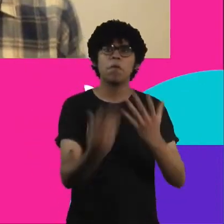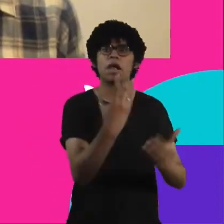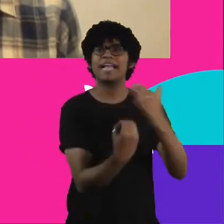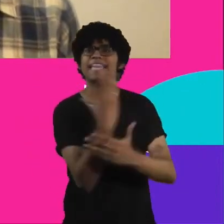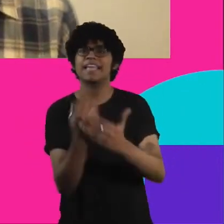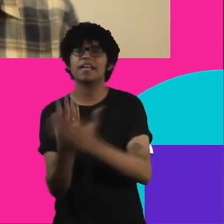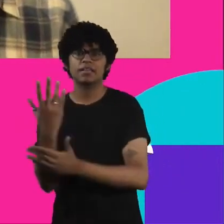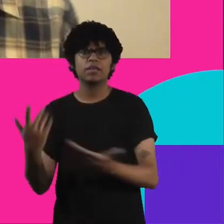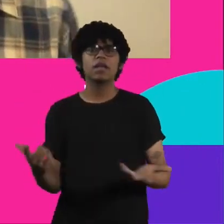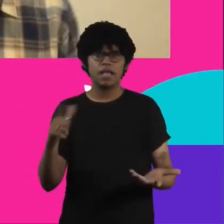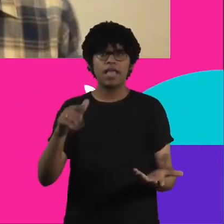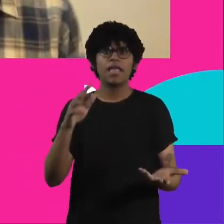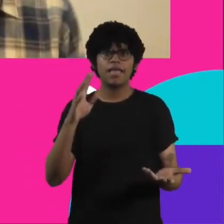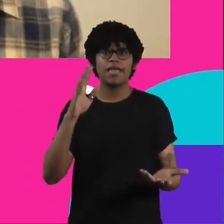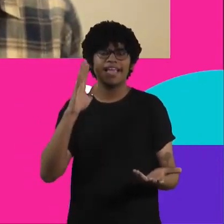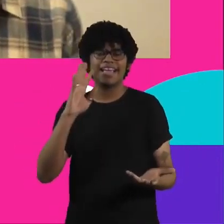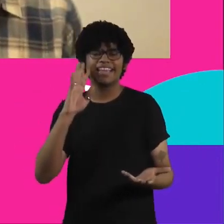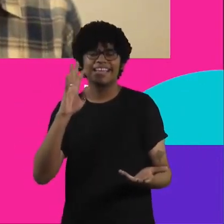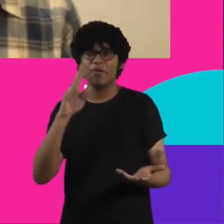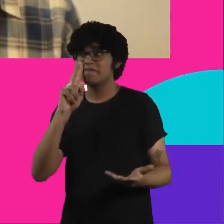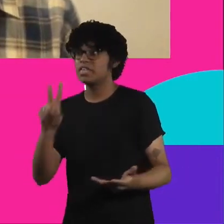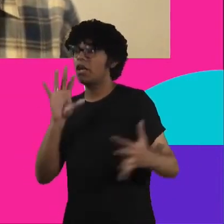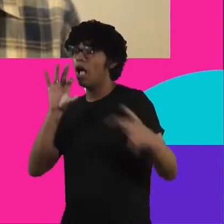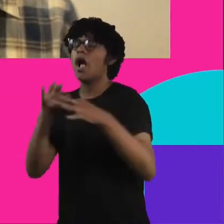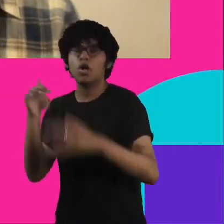os dados para o bem. E também podem acessar